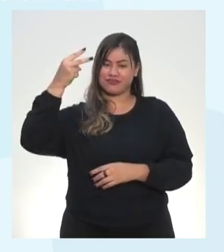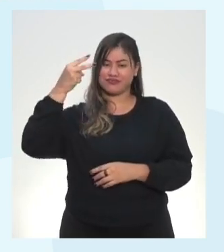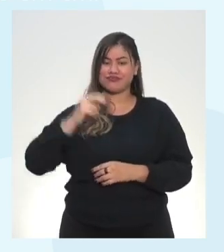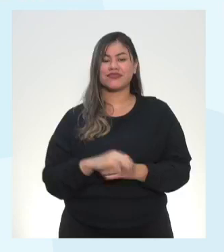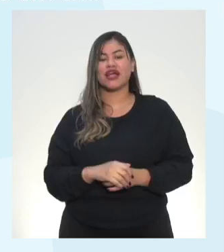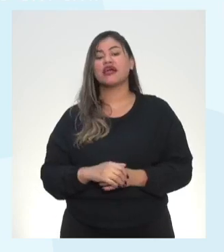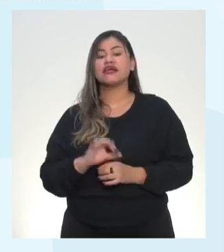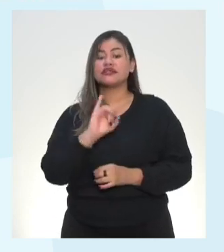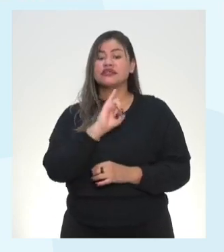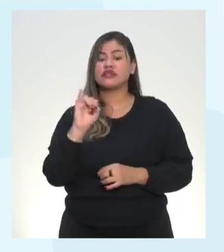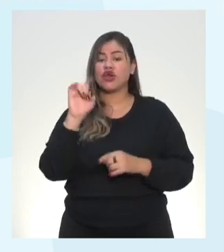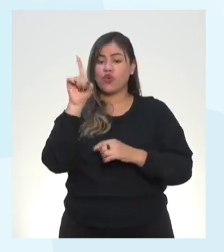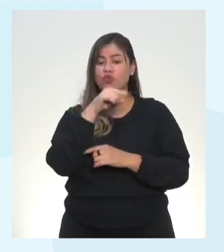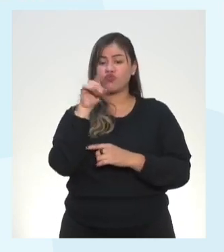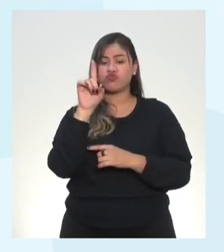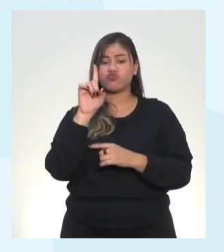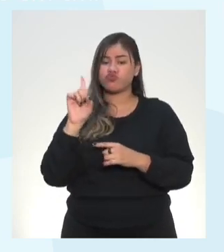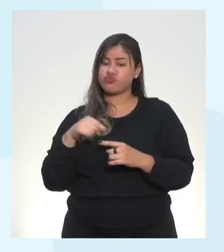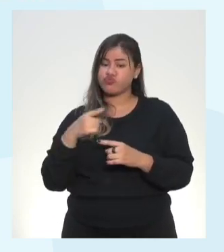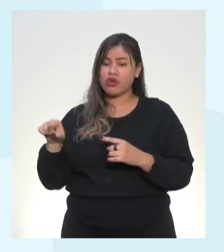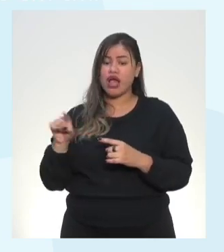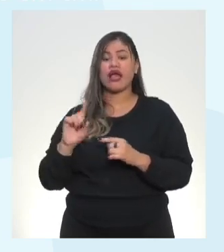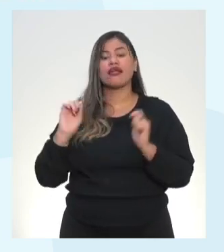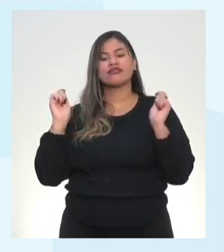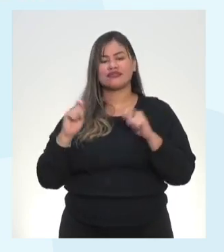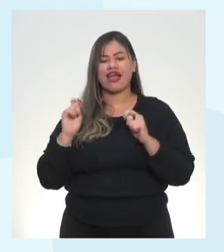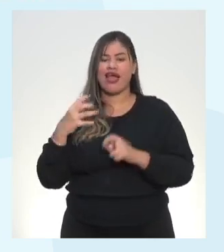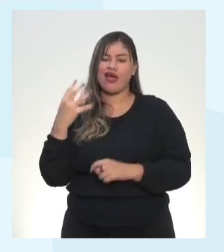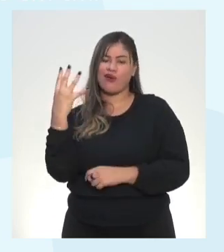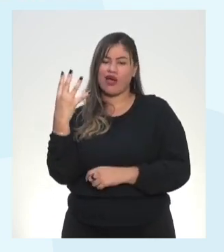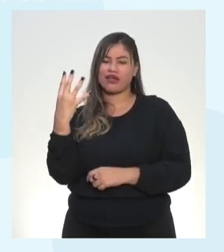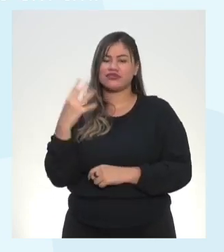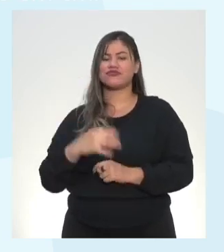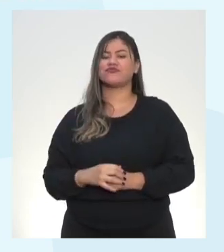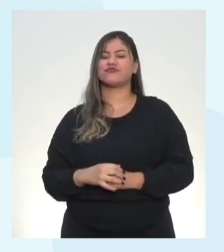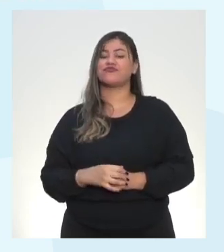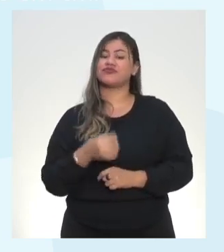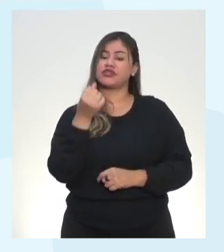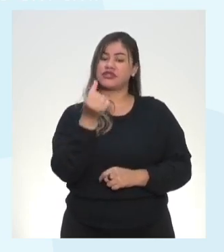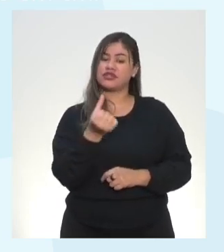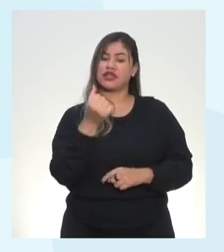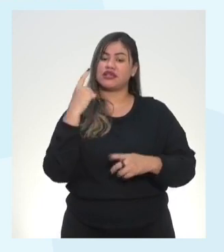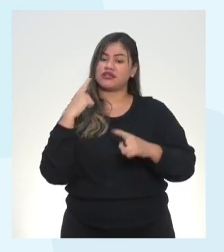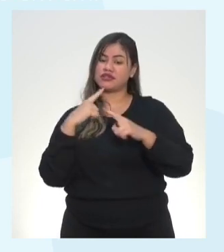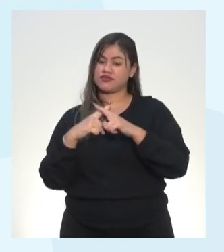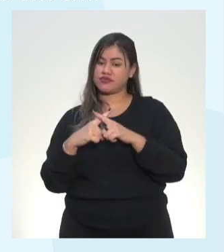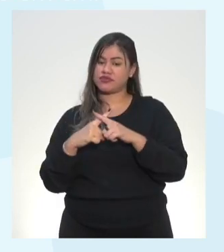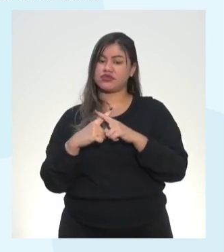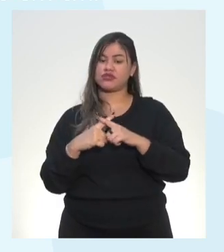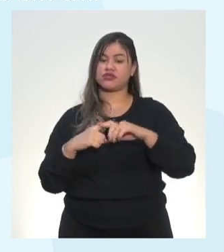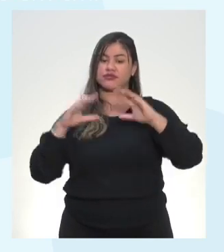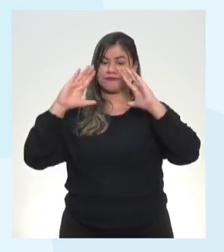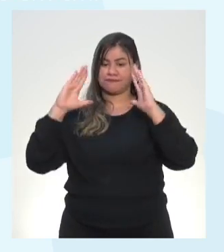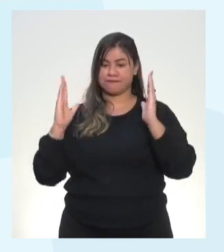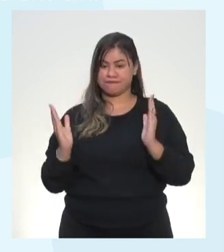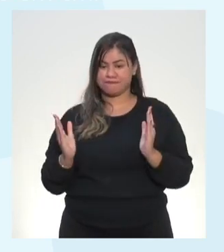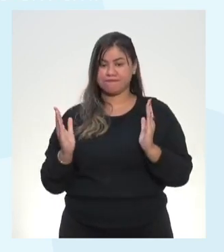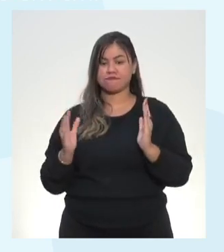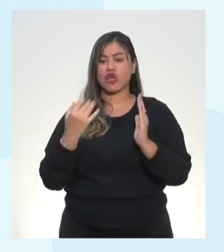caso, o nosso hexágono tem lado tamanho 4, portanto, a área vai ficar 6 que